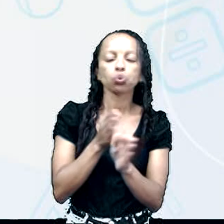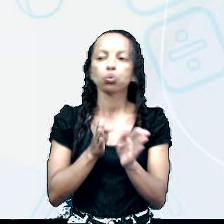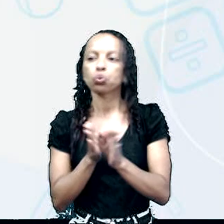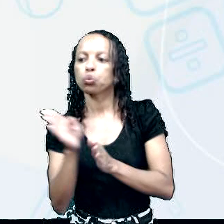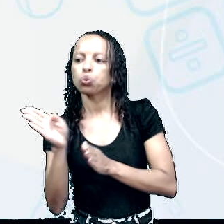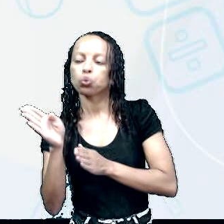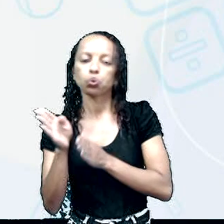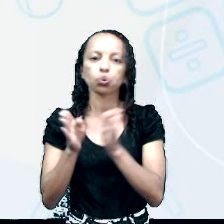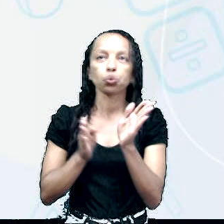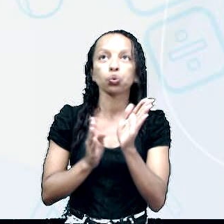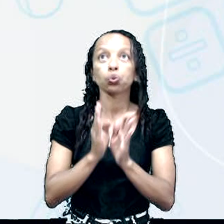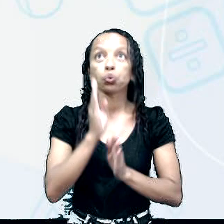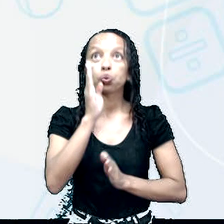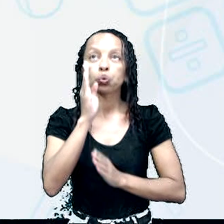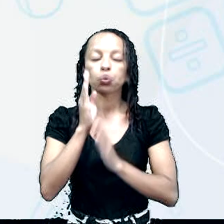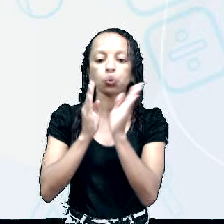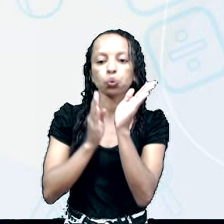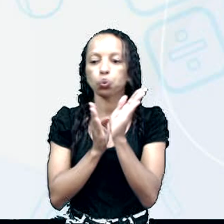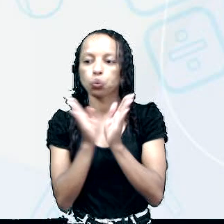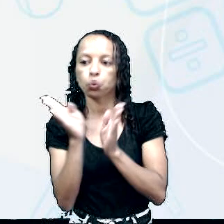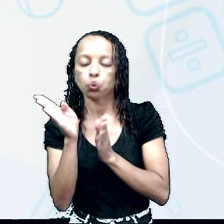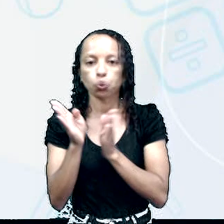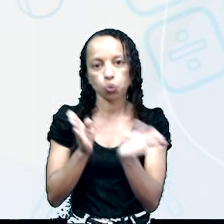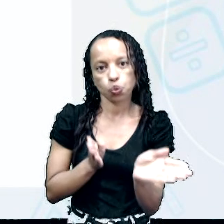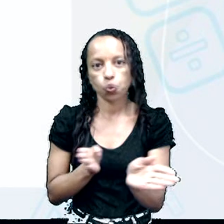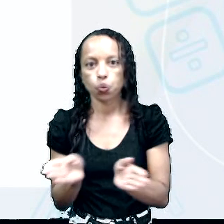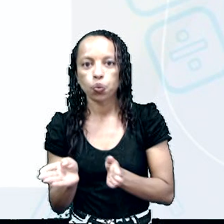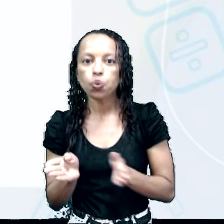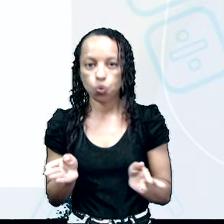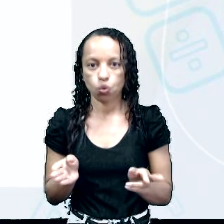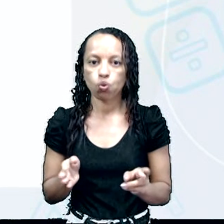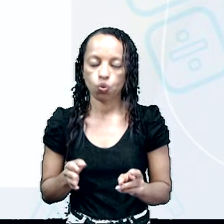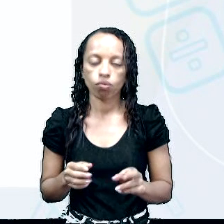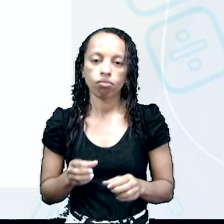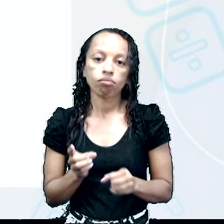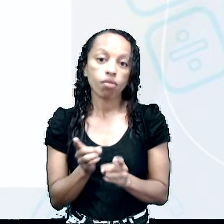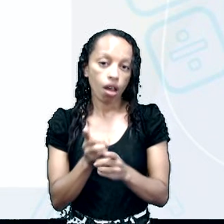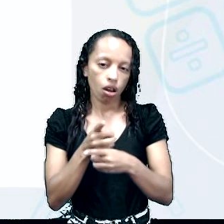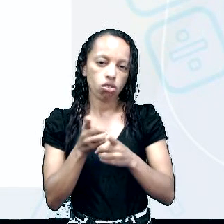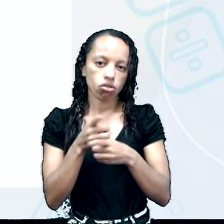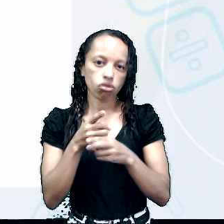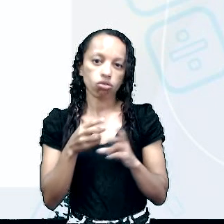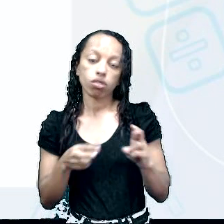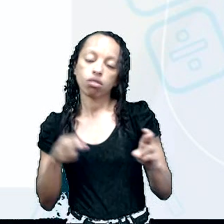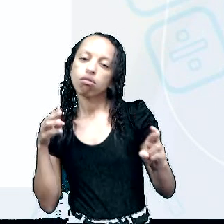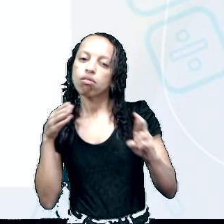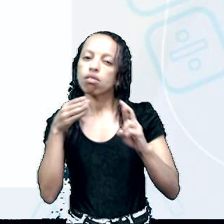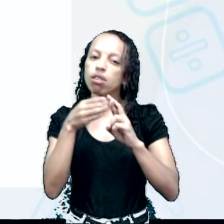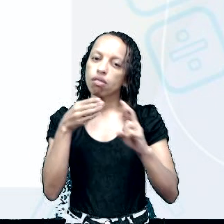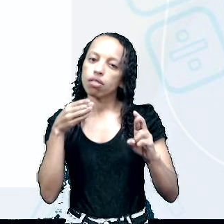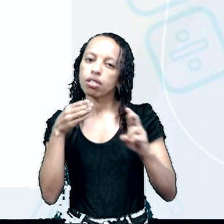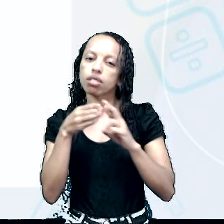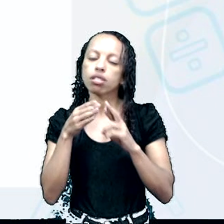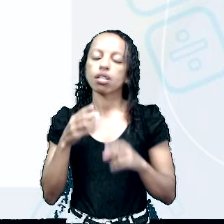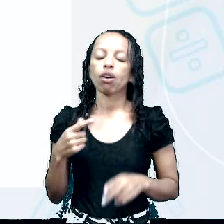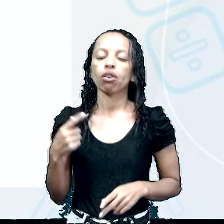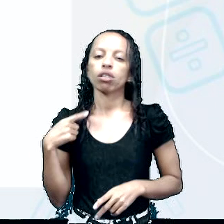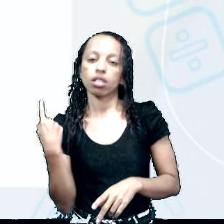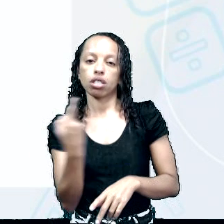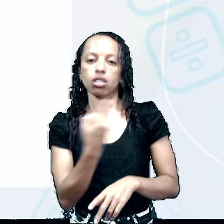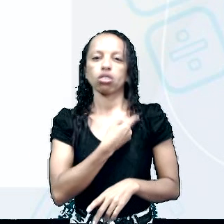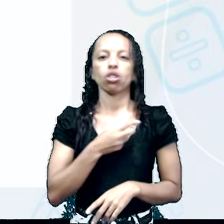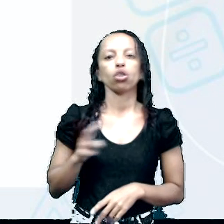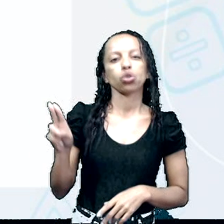diferente porque são posições diferente mas a rosa dos ventos é esse referencial que a gente usa E aí nós temos o que nós temos aí